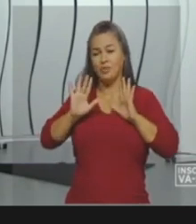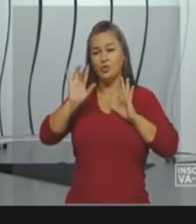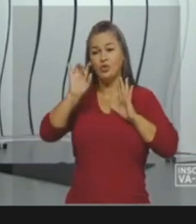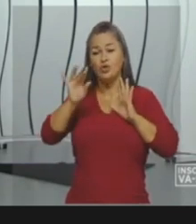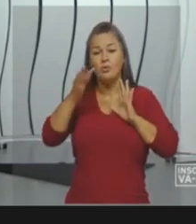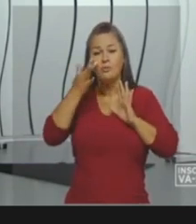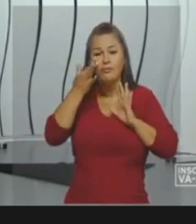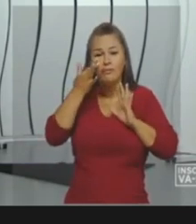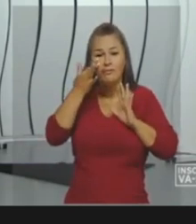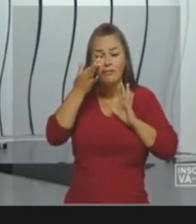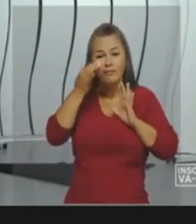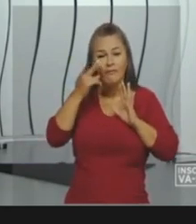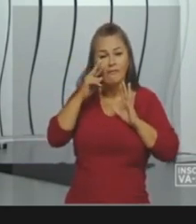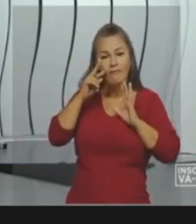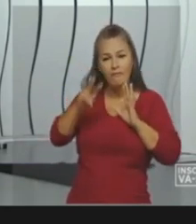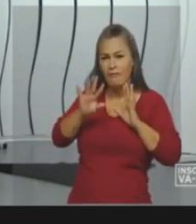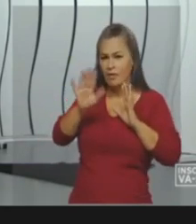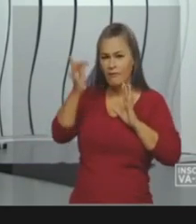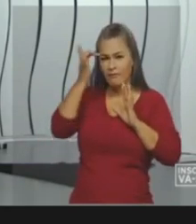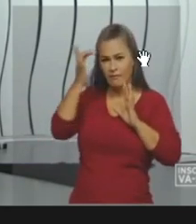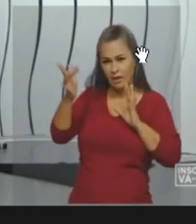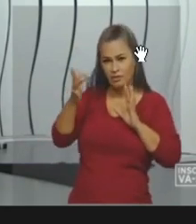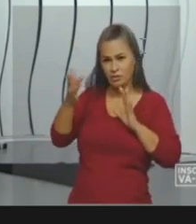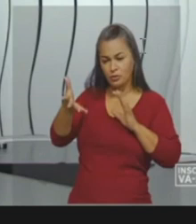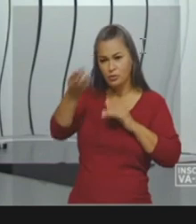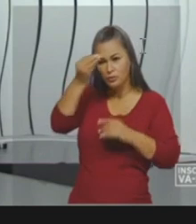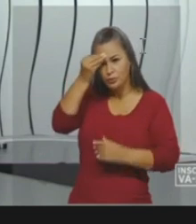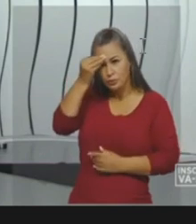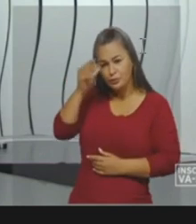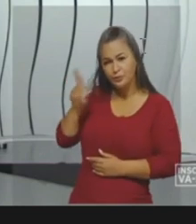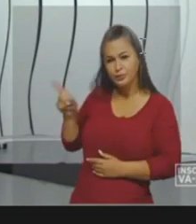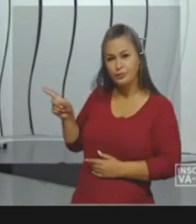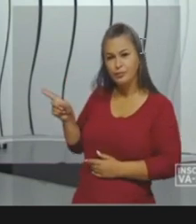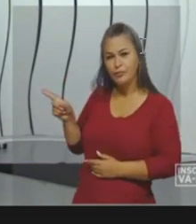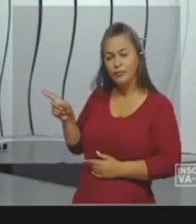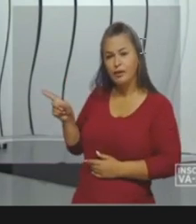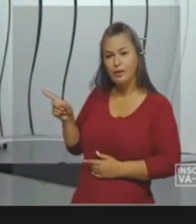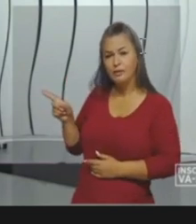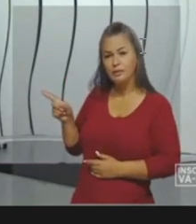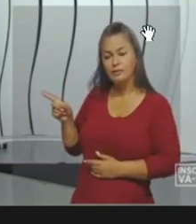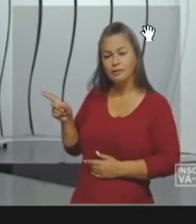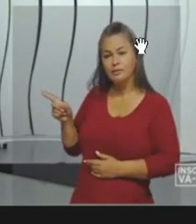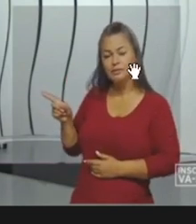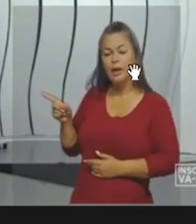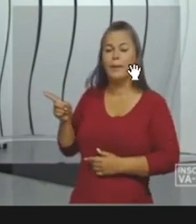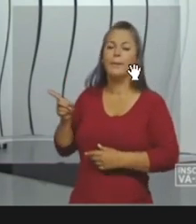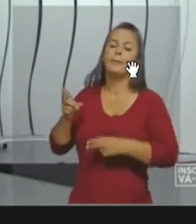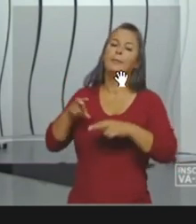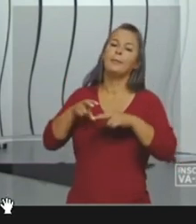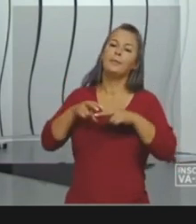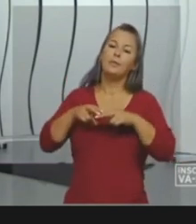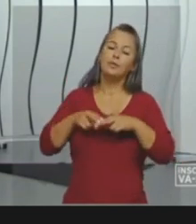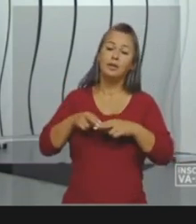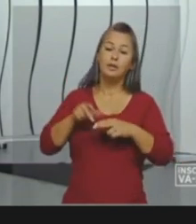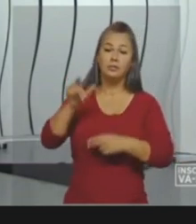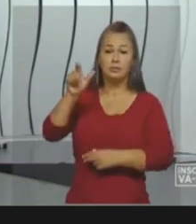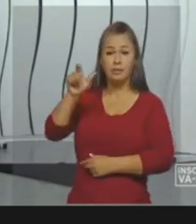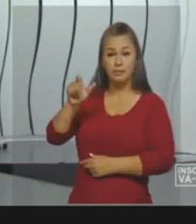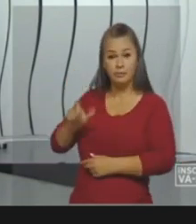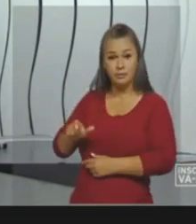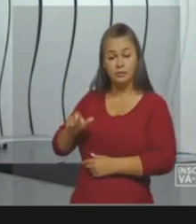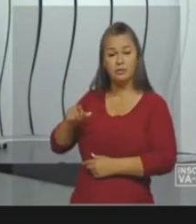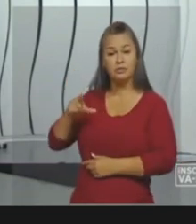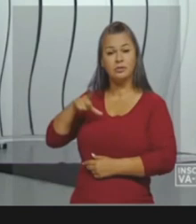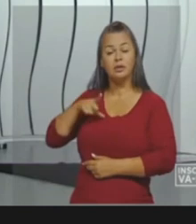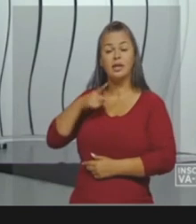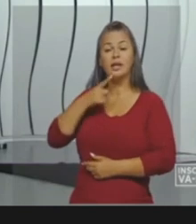estou mostrando um quadradinho aqui, ó. Esse quadradinho representa a proteína B. Portanto, a pessoa que tem essas hemácias no sangue